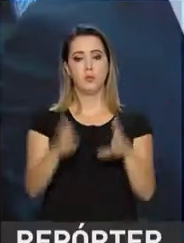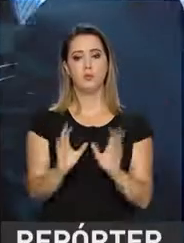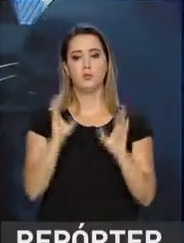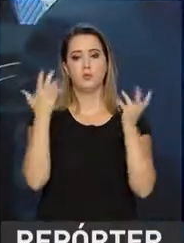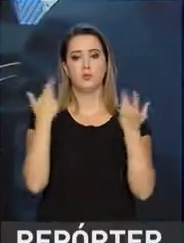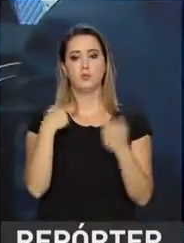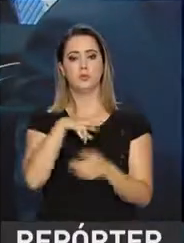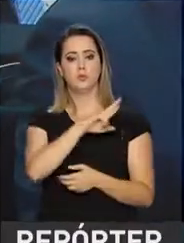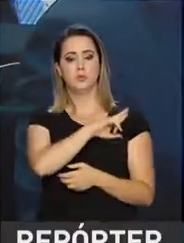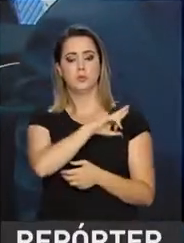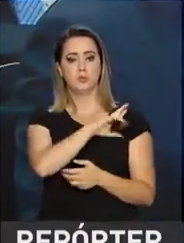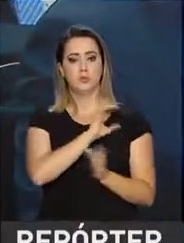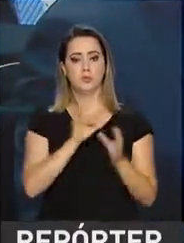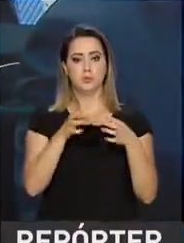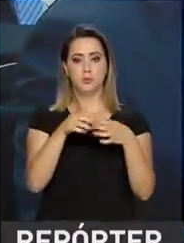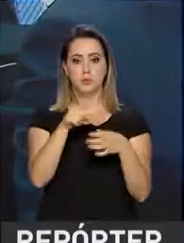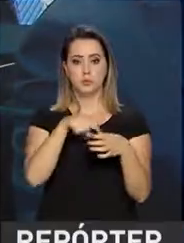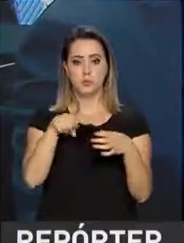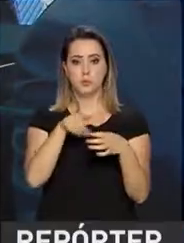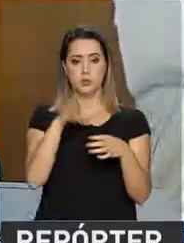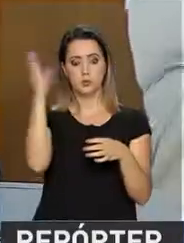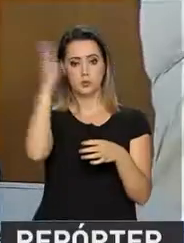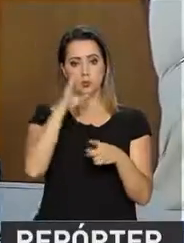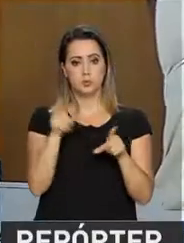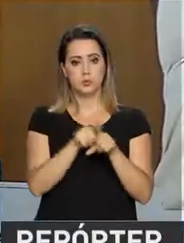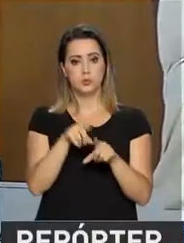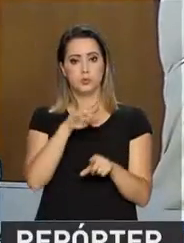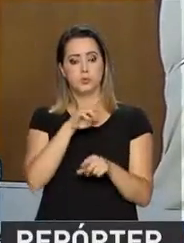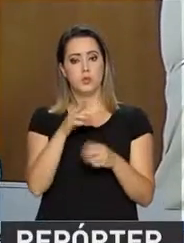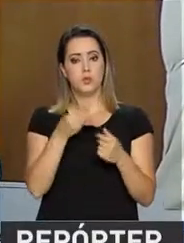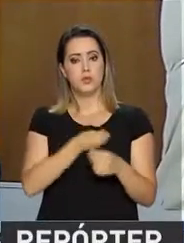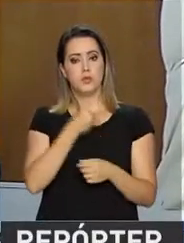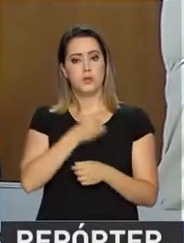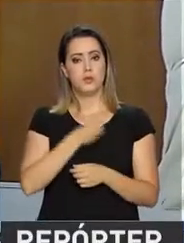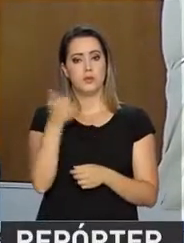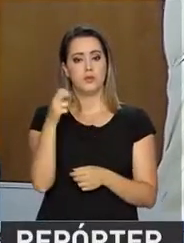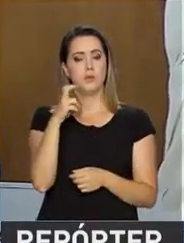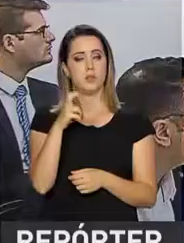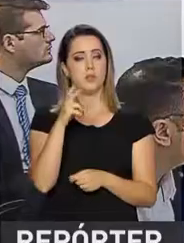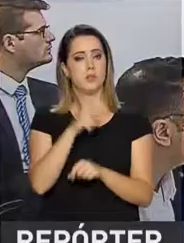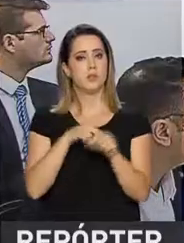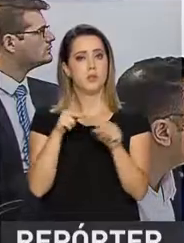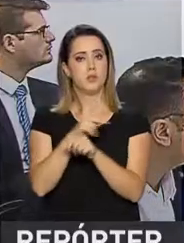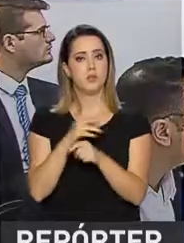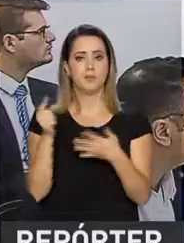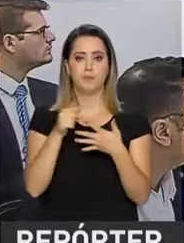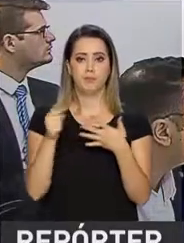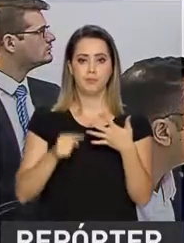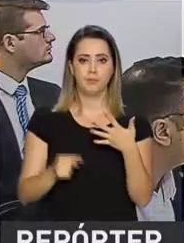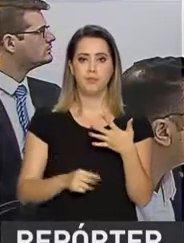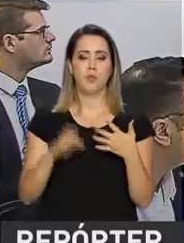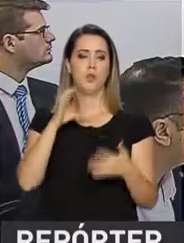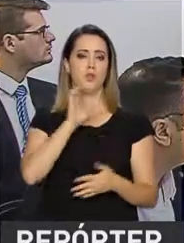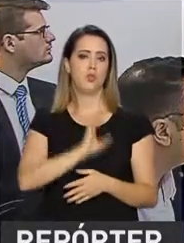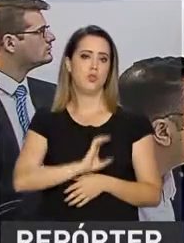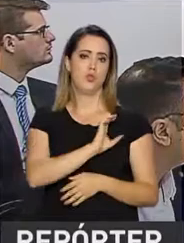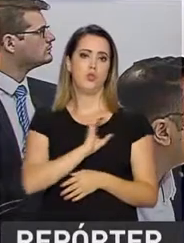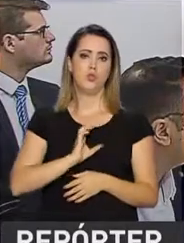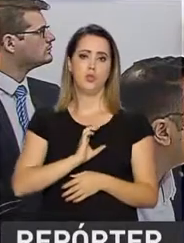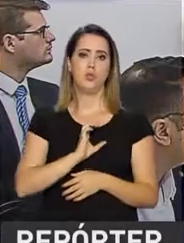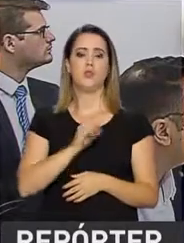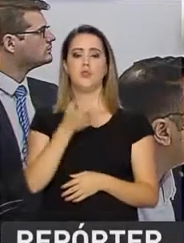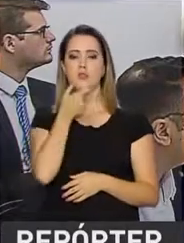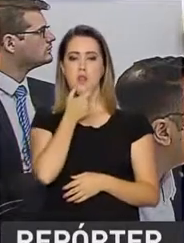evento representantes de comunidades brasileiras residentes em 15 países, entre eles Canadá,